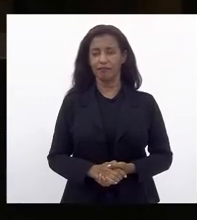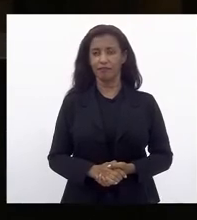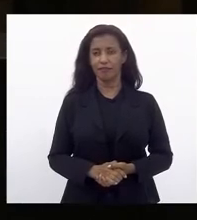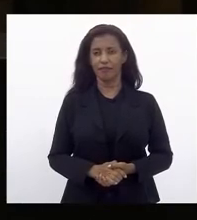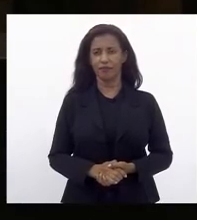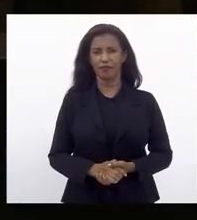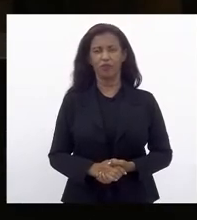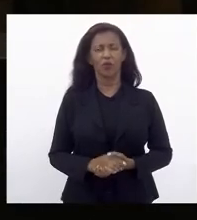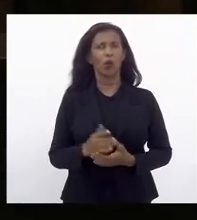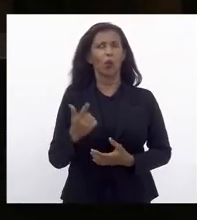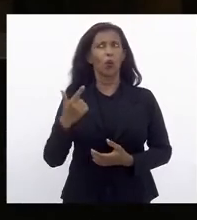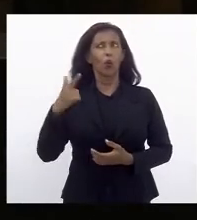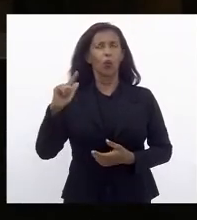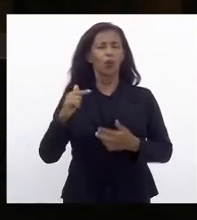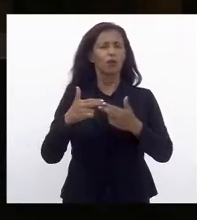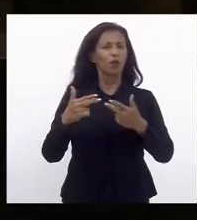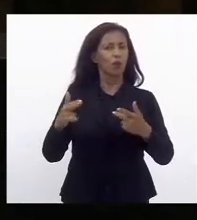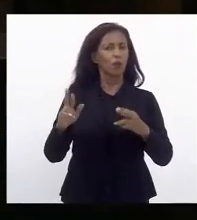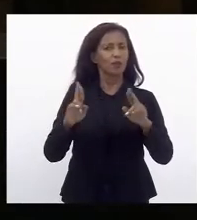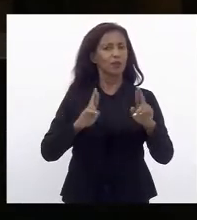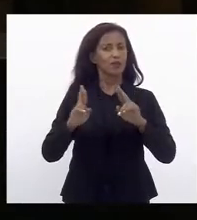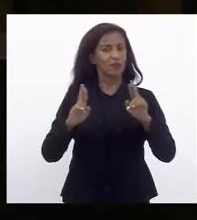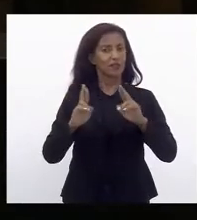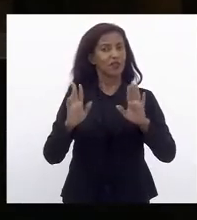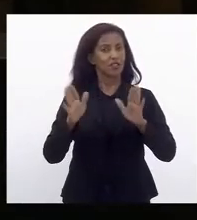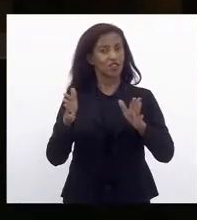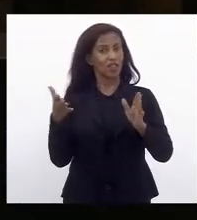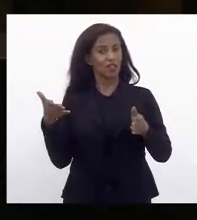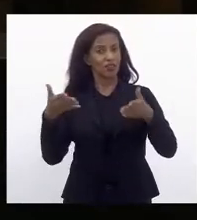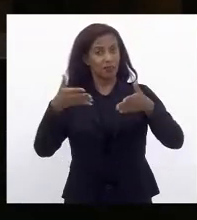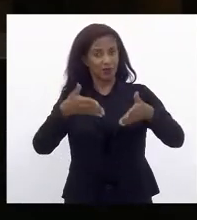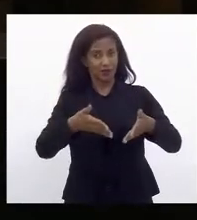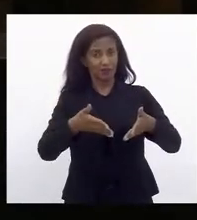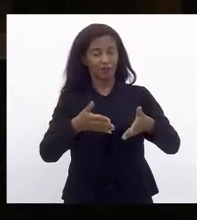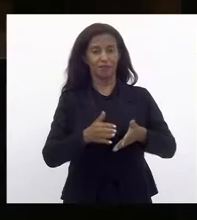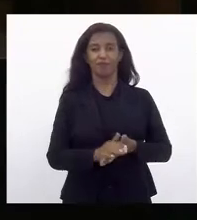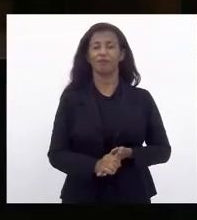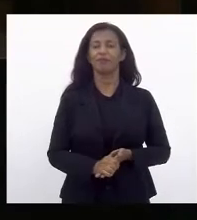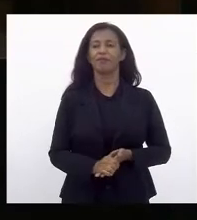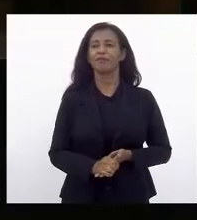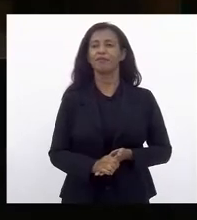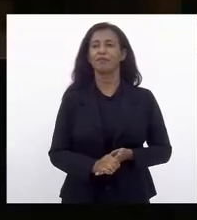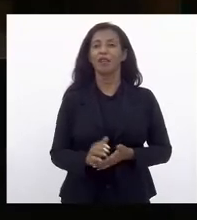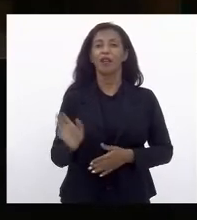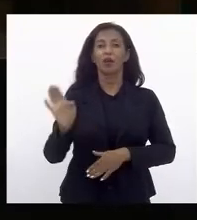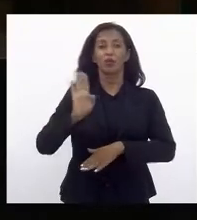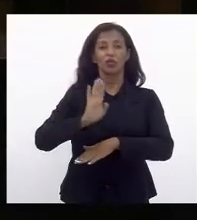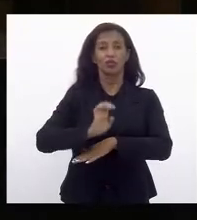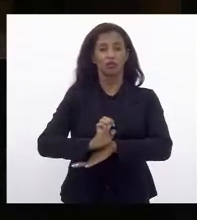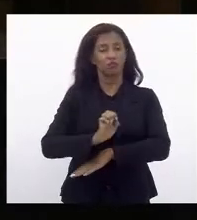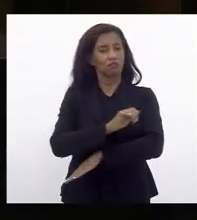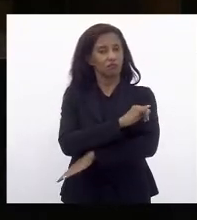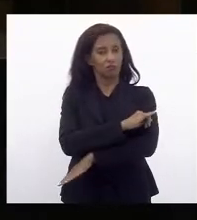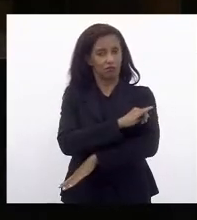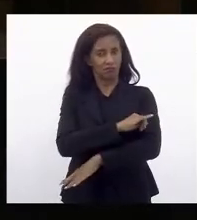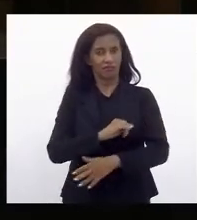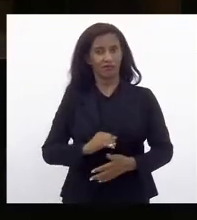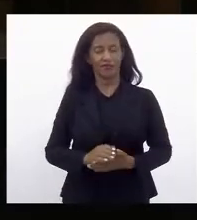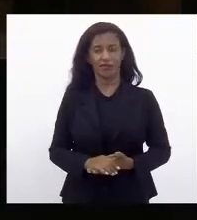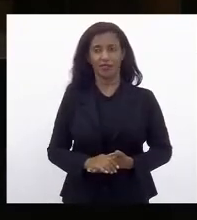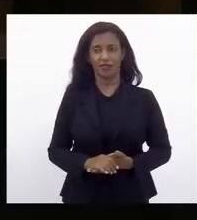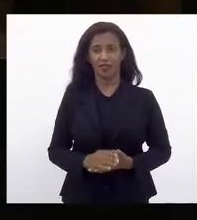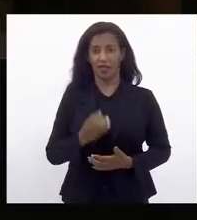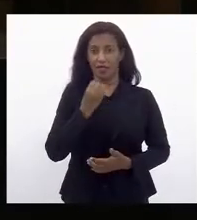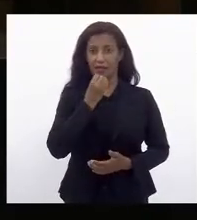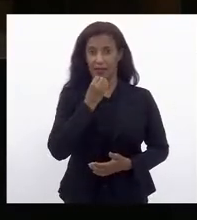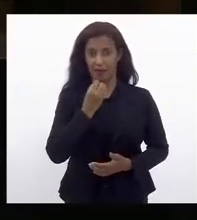isso é uma coisa. Outra coisa em relação aí especificamente, em relação ao estado do Rio de Janeiro, é